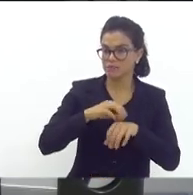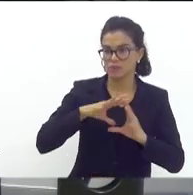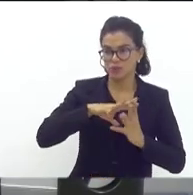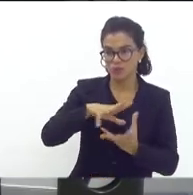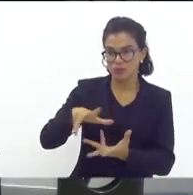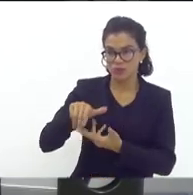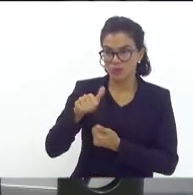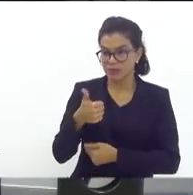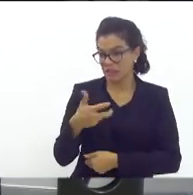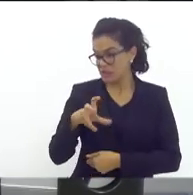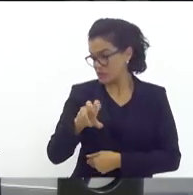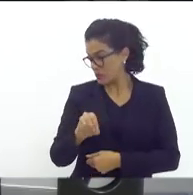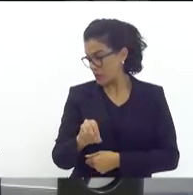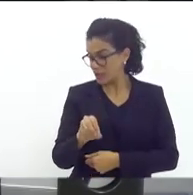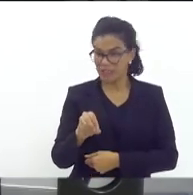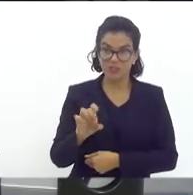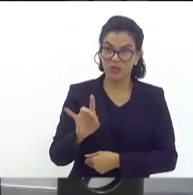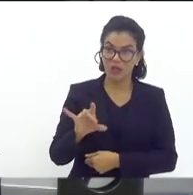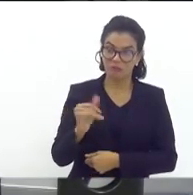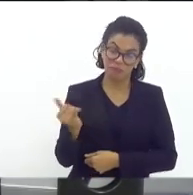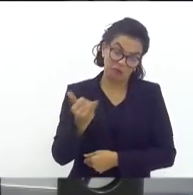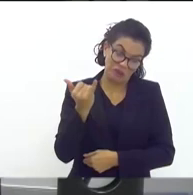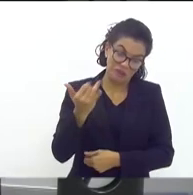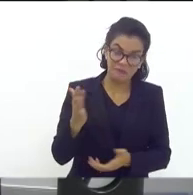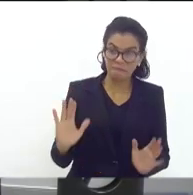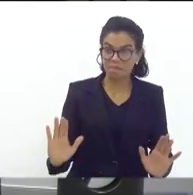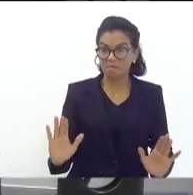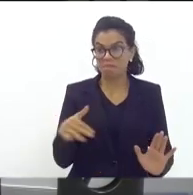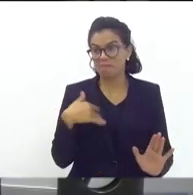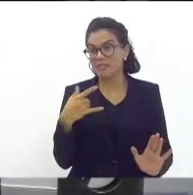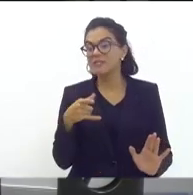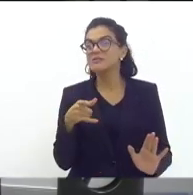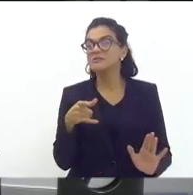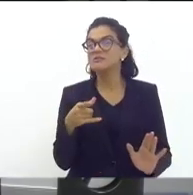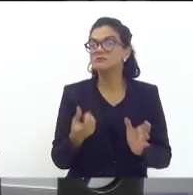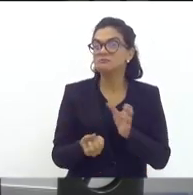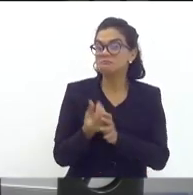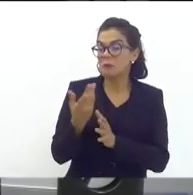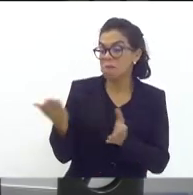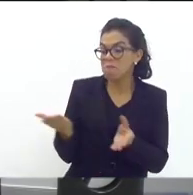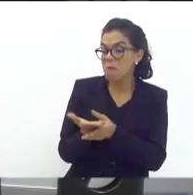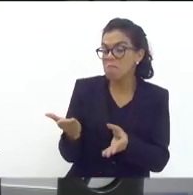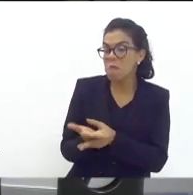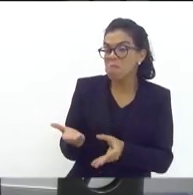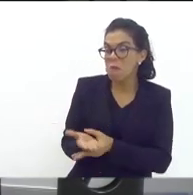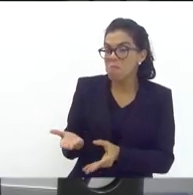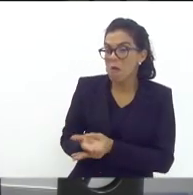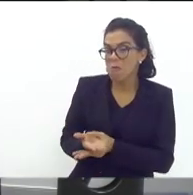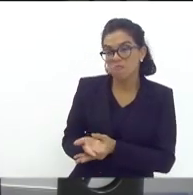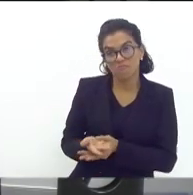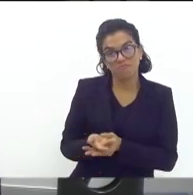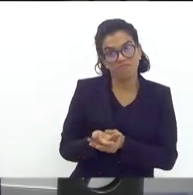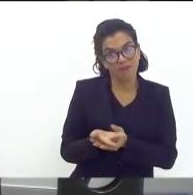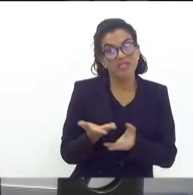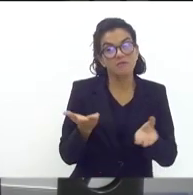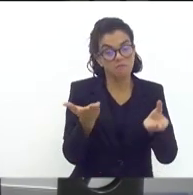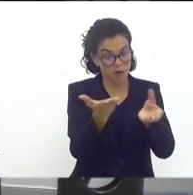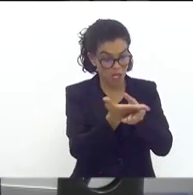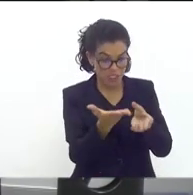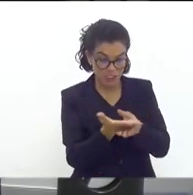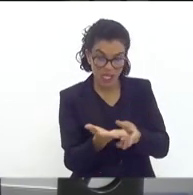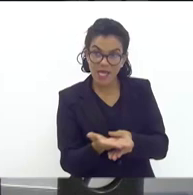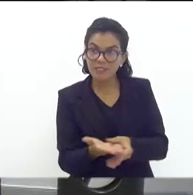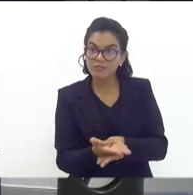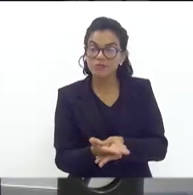150 fatos relevante média anual isso gera processos regulatórios esse processo regulatórios